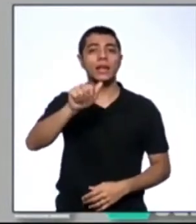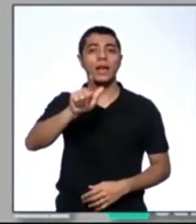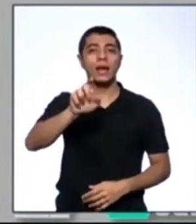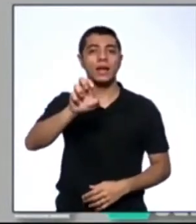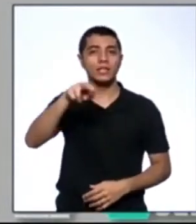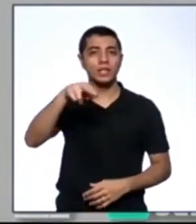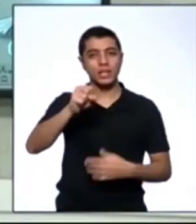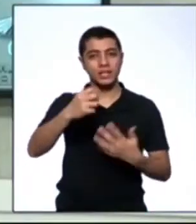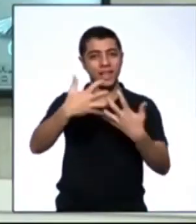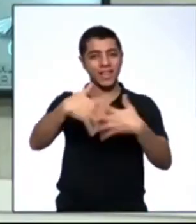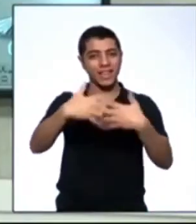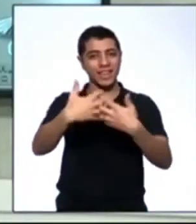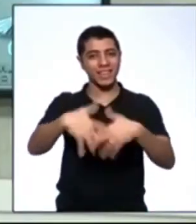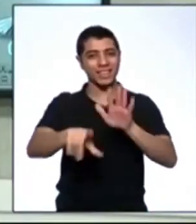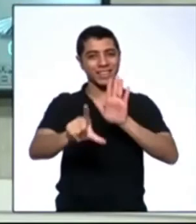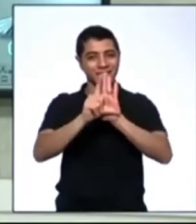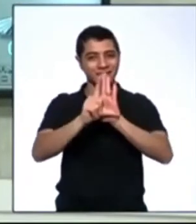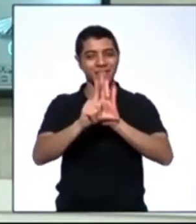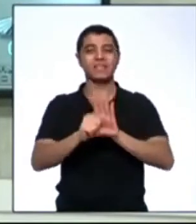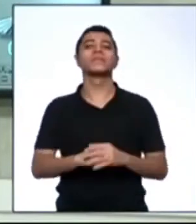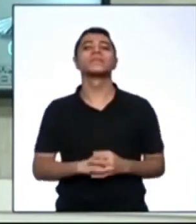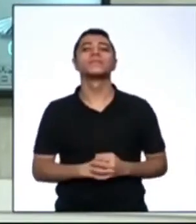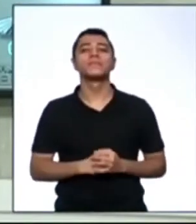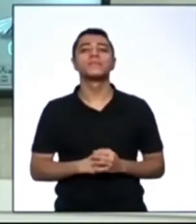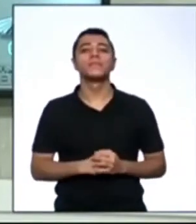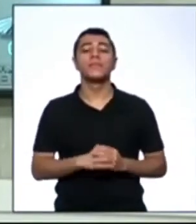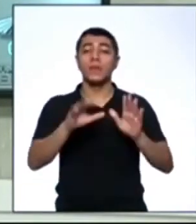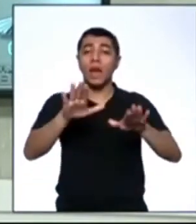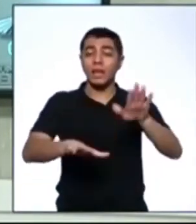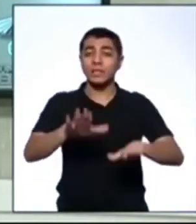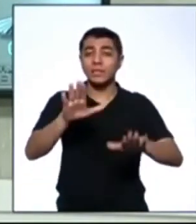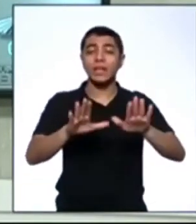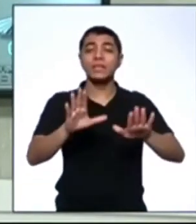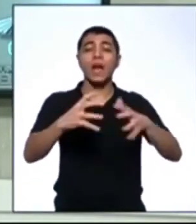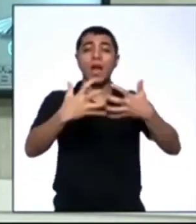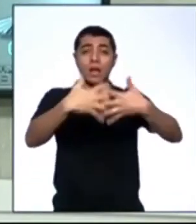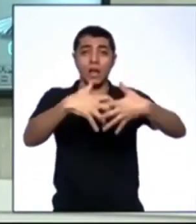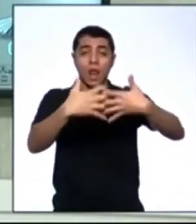vem comigo aqui, ó. Quando uma engrenagem é grande,